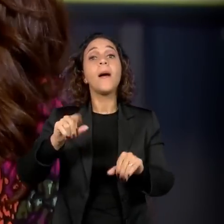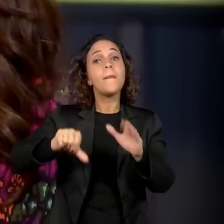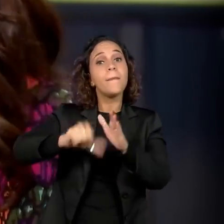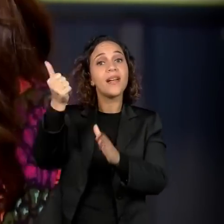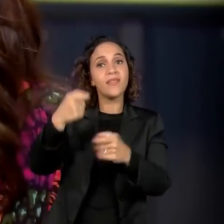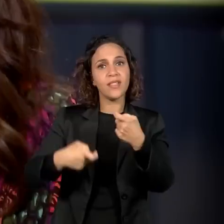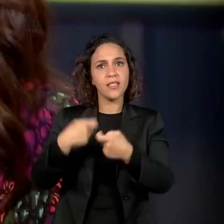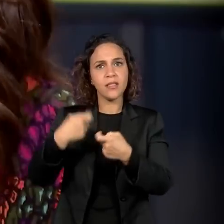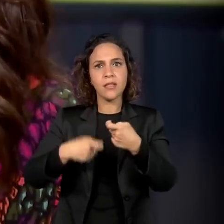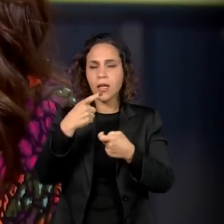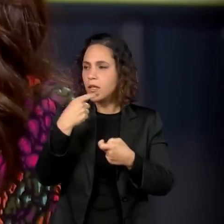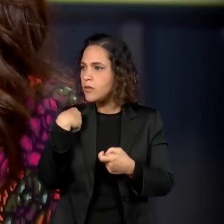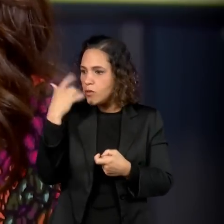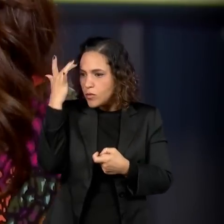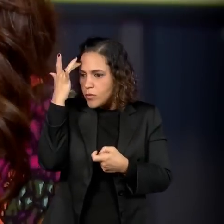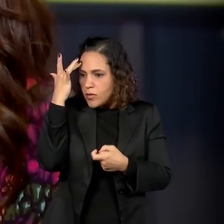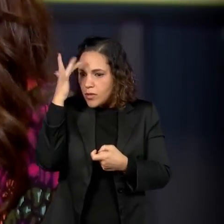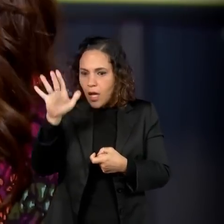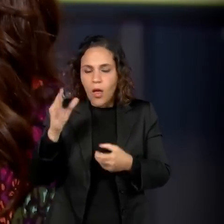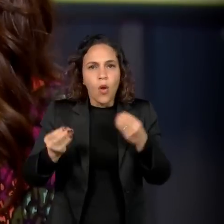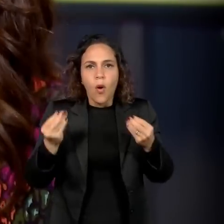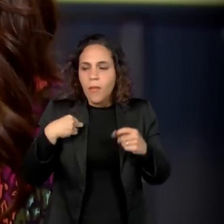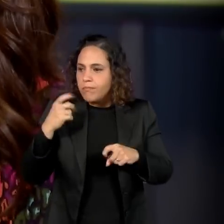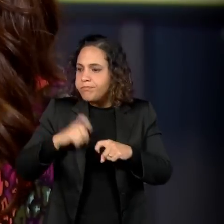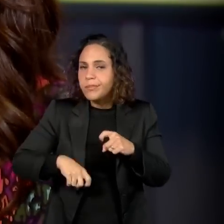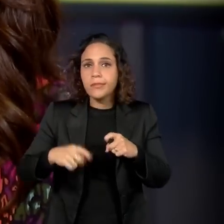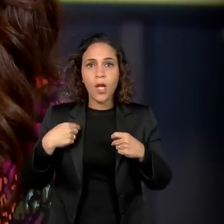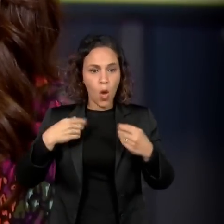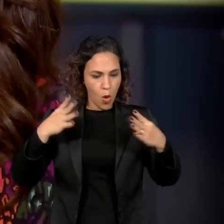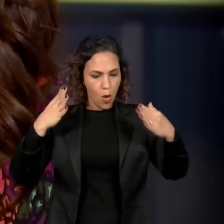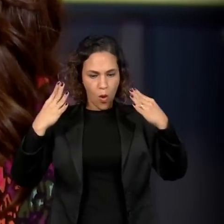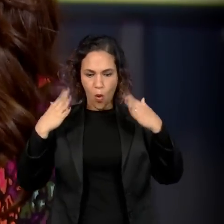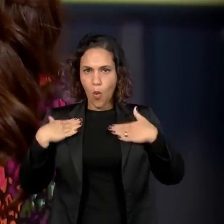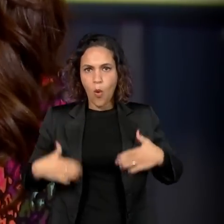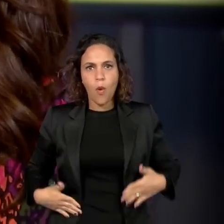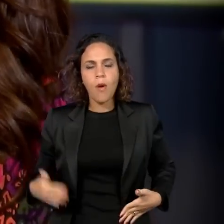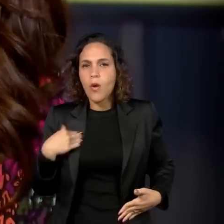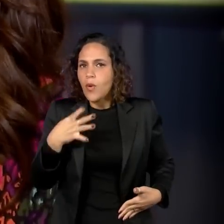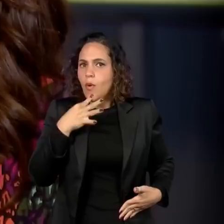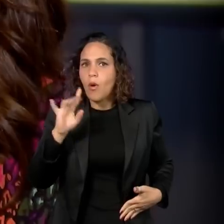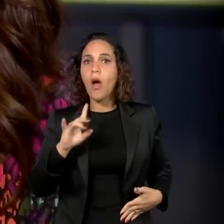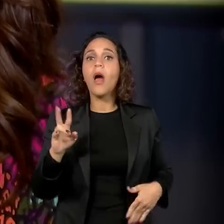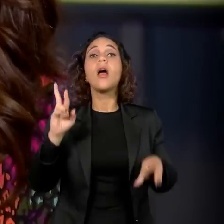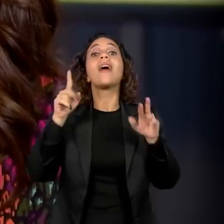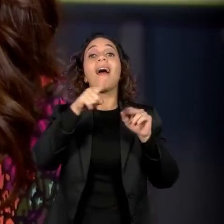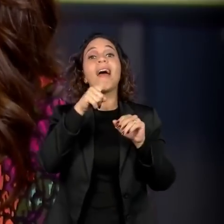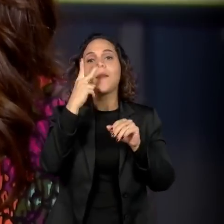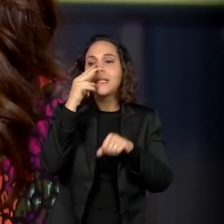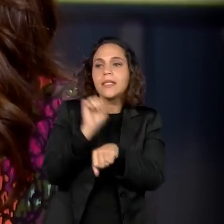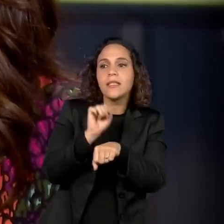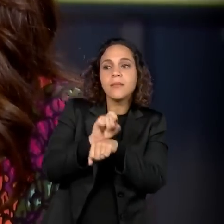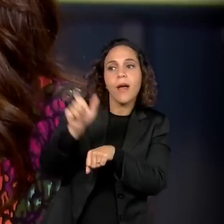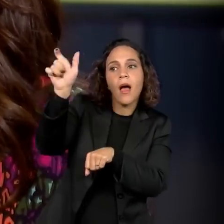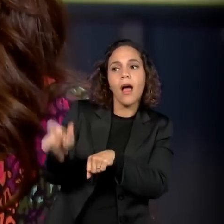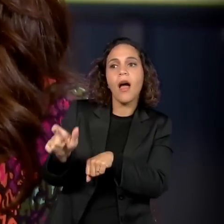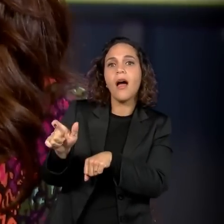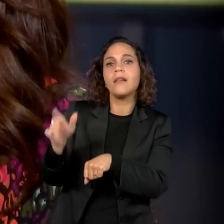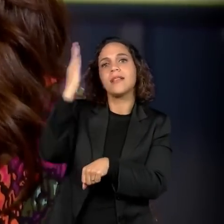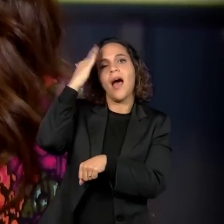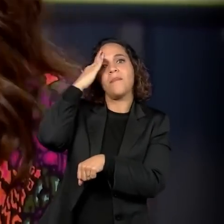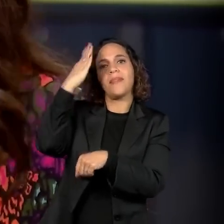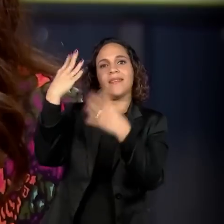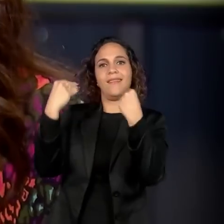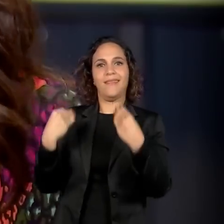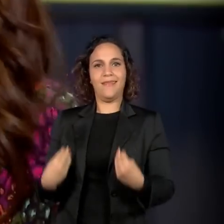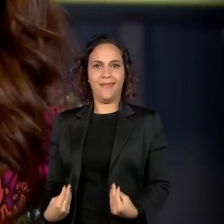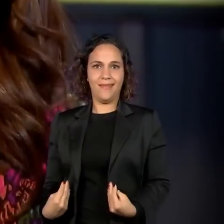sexual e ela não sabe o que fazer. Ela não conhece o corpo dela e ela tá esperando que a outra pessoa saiba o que fazer. Tá? Então,